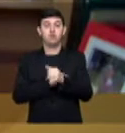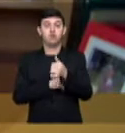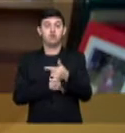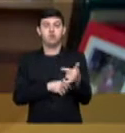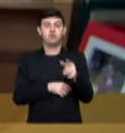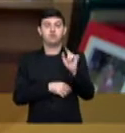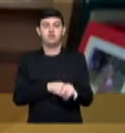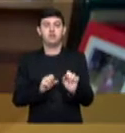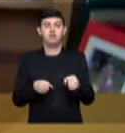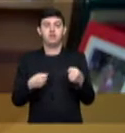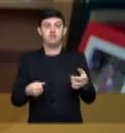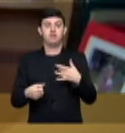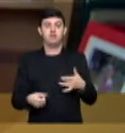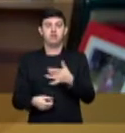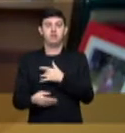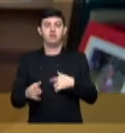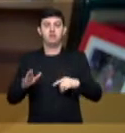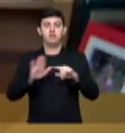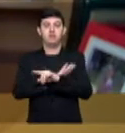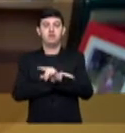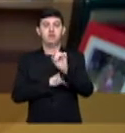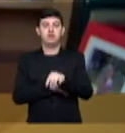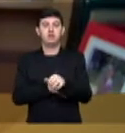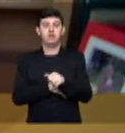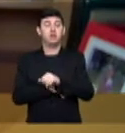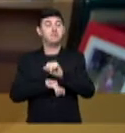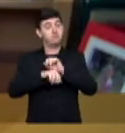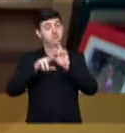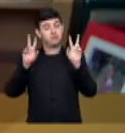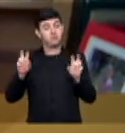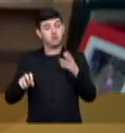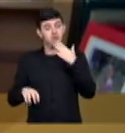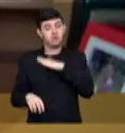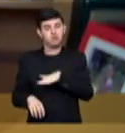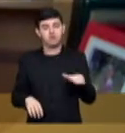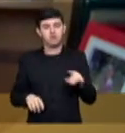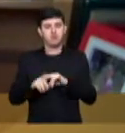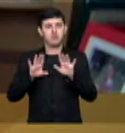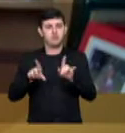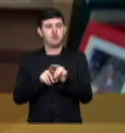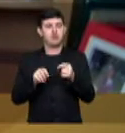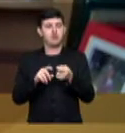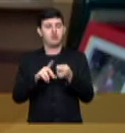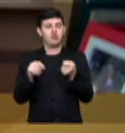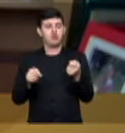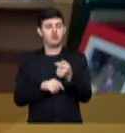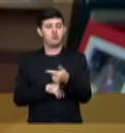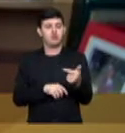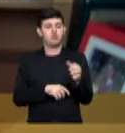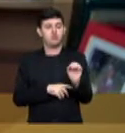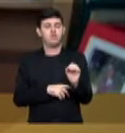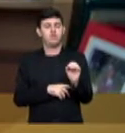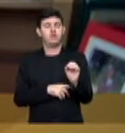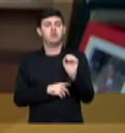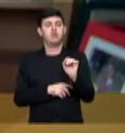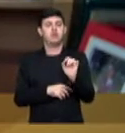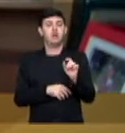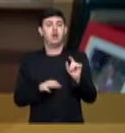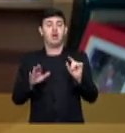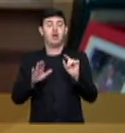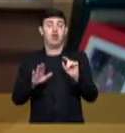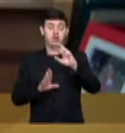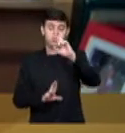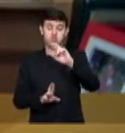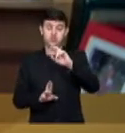15, infância, não é? E no lugar do 220, parágrafo 3º e 4º, que é algo que data a máxima